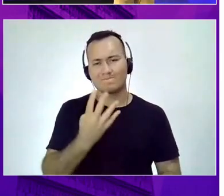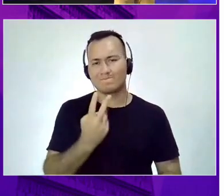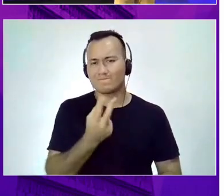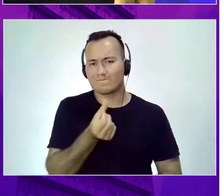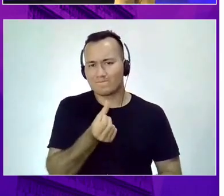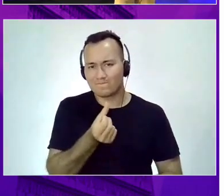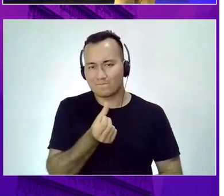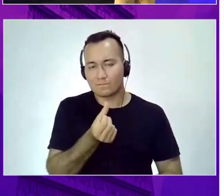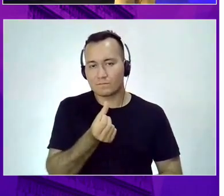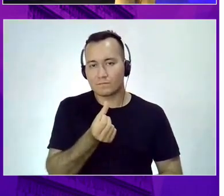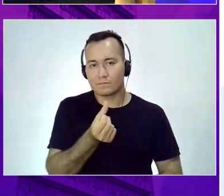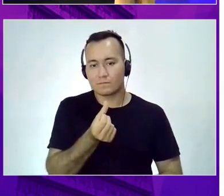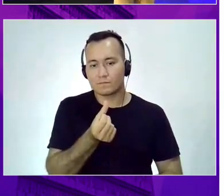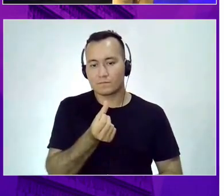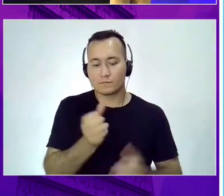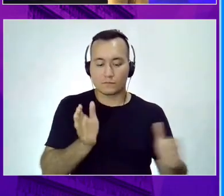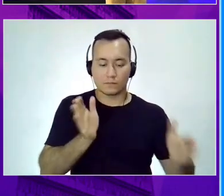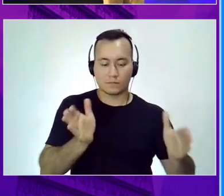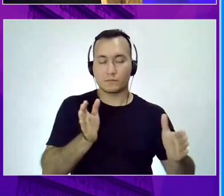né?